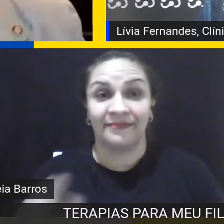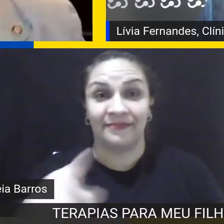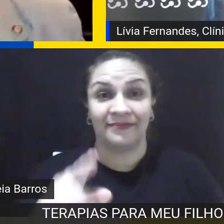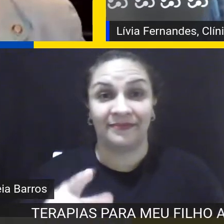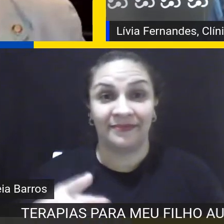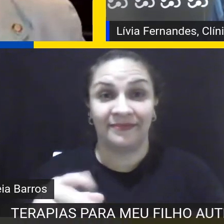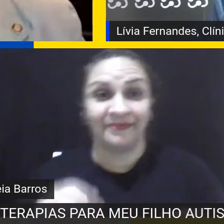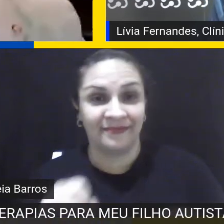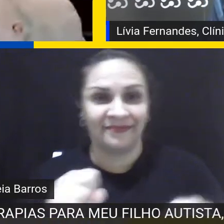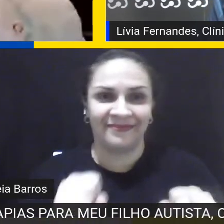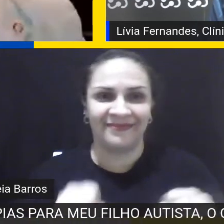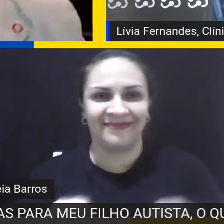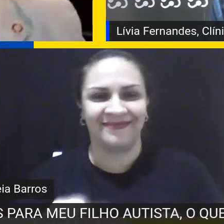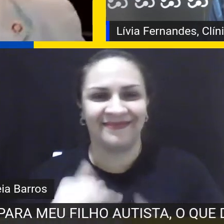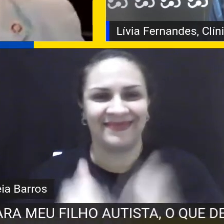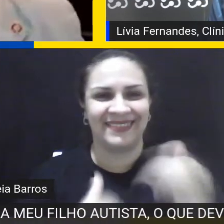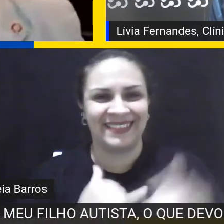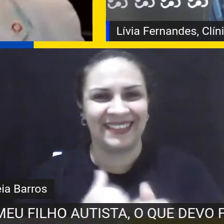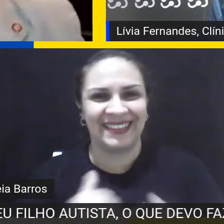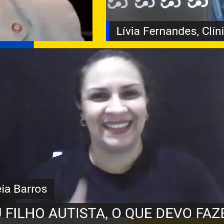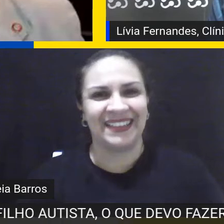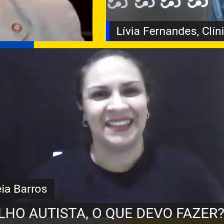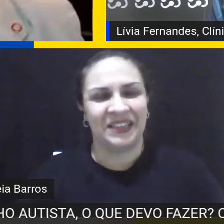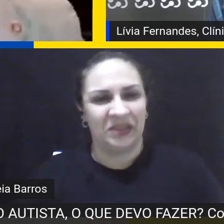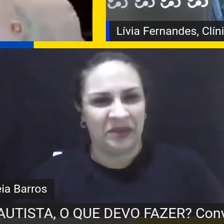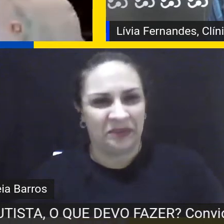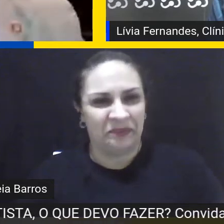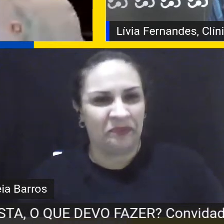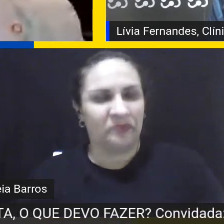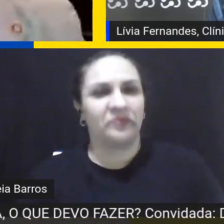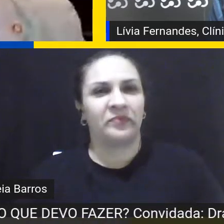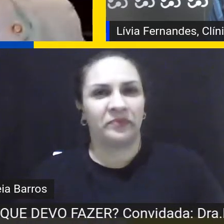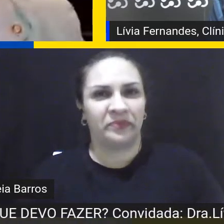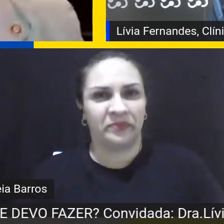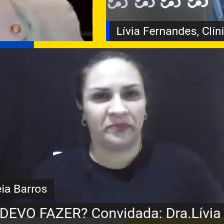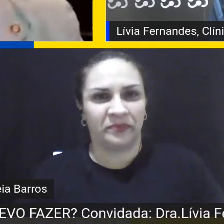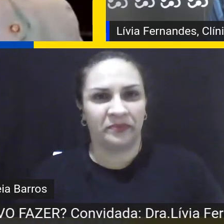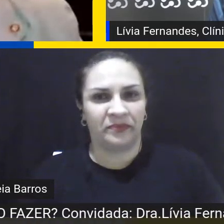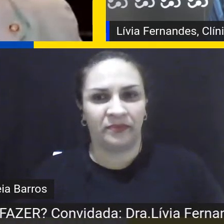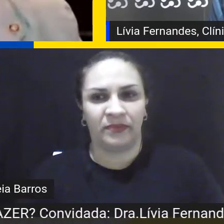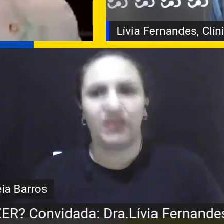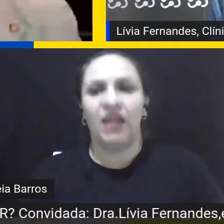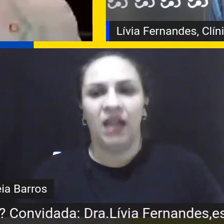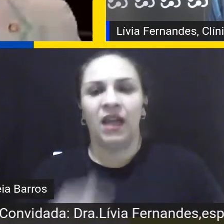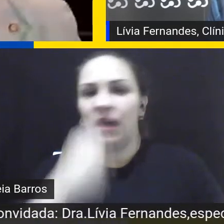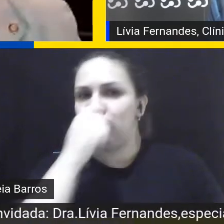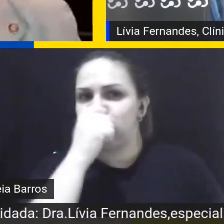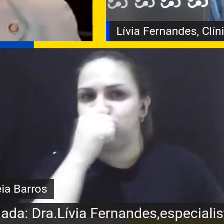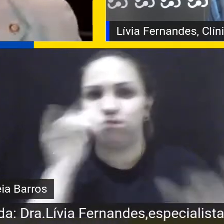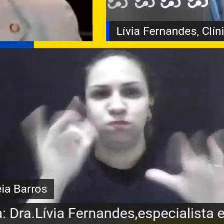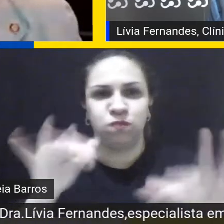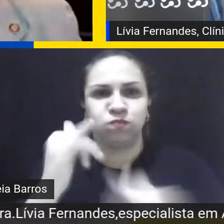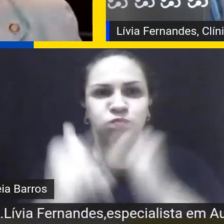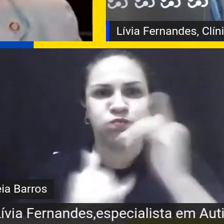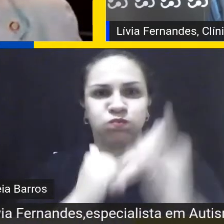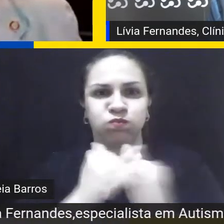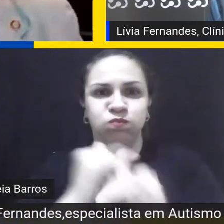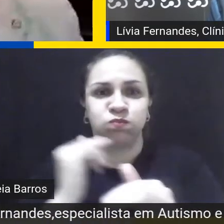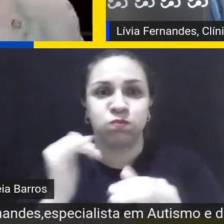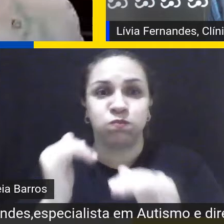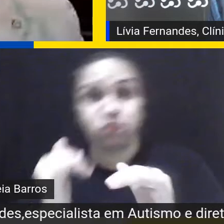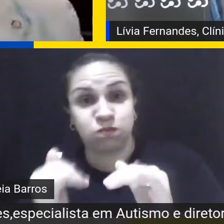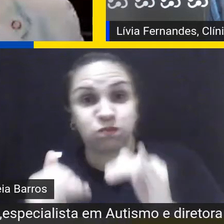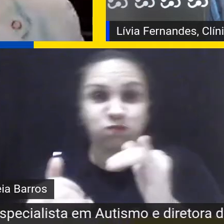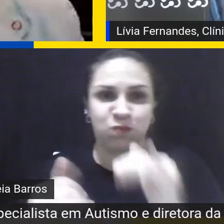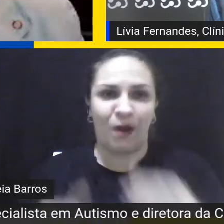aí. Não sei se é por causa do horário, mas está travando